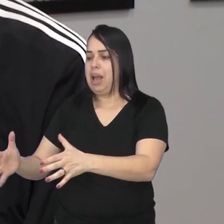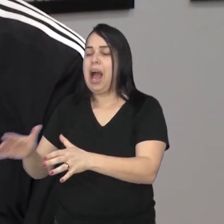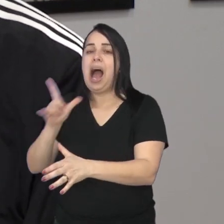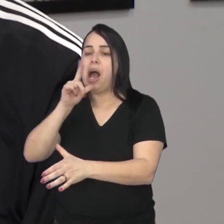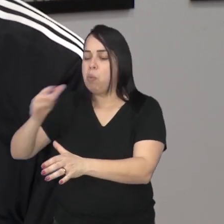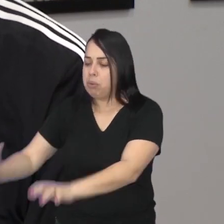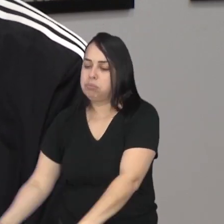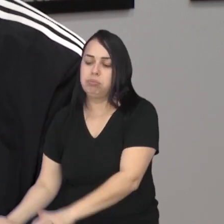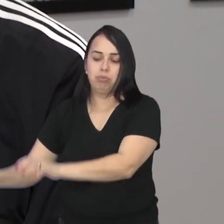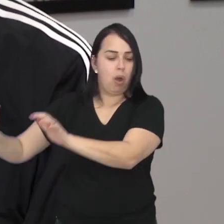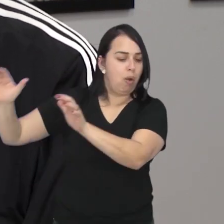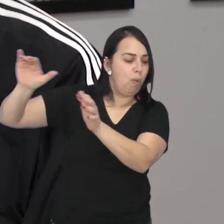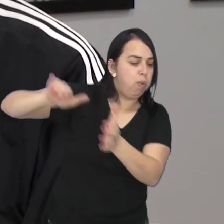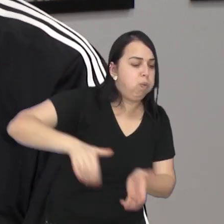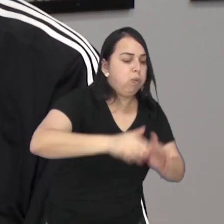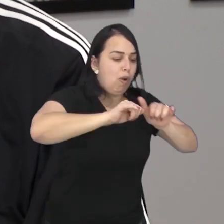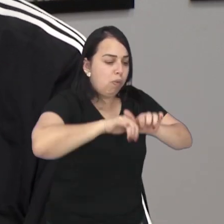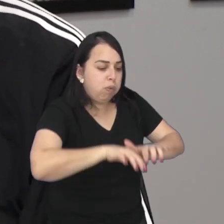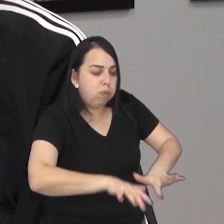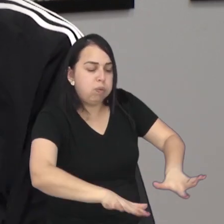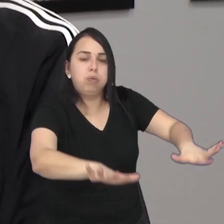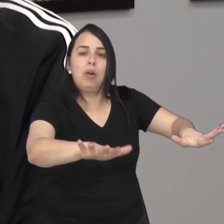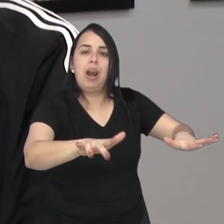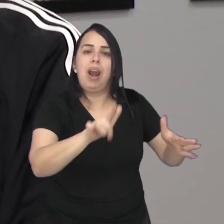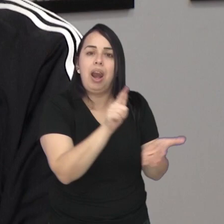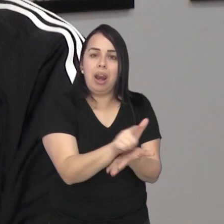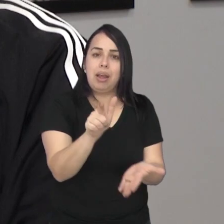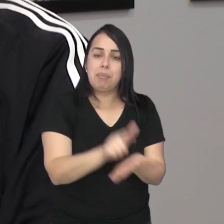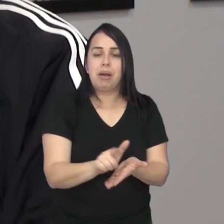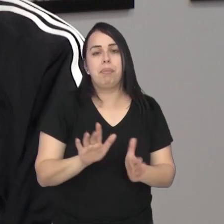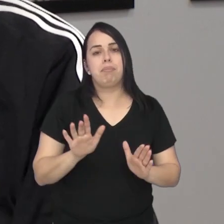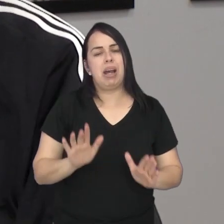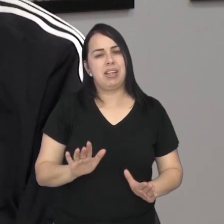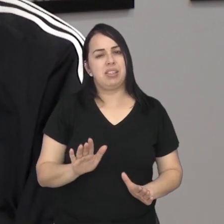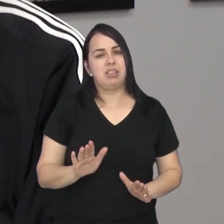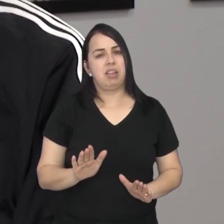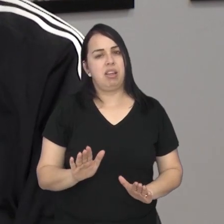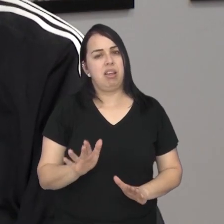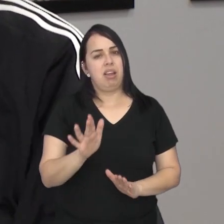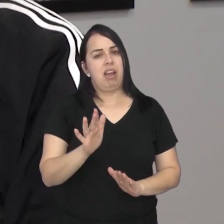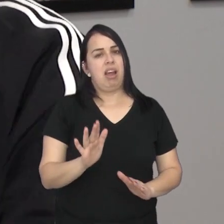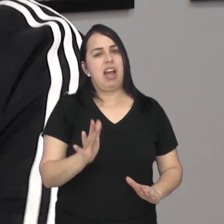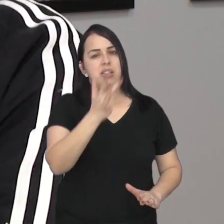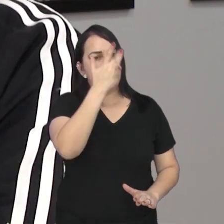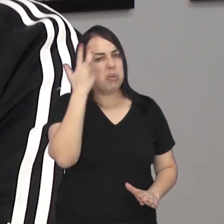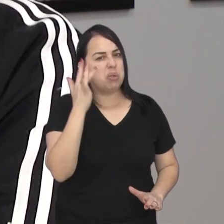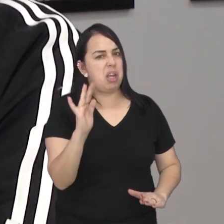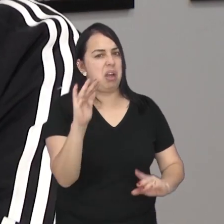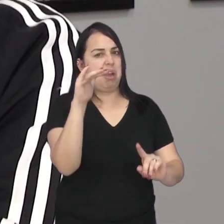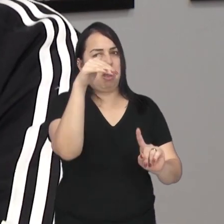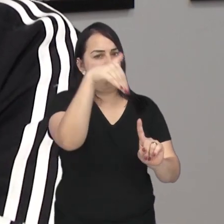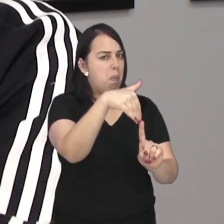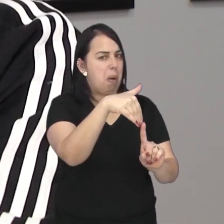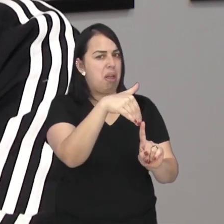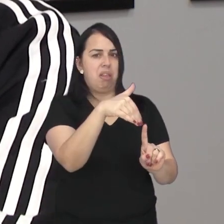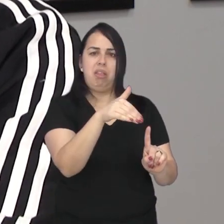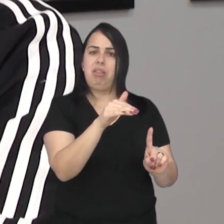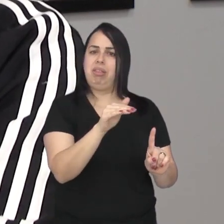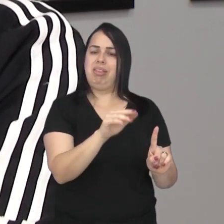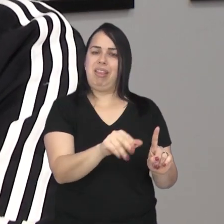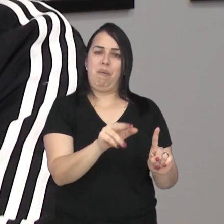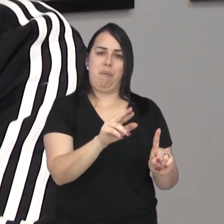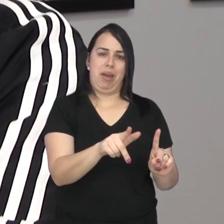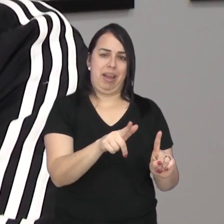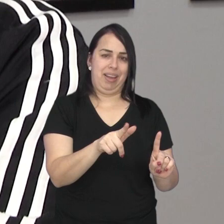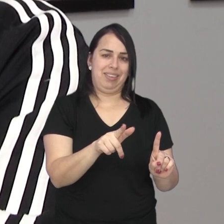é fundamental. Mas não podemos dizer que ela seja a maior responsável pelo problema do